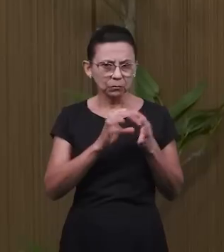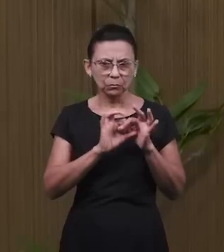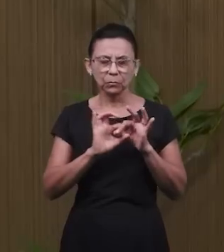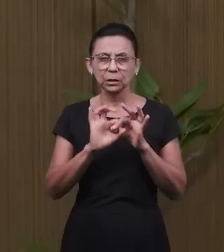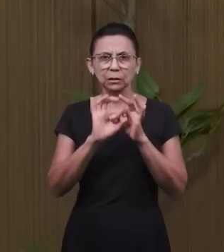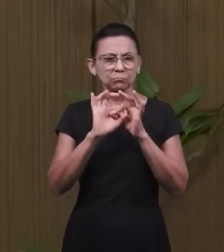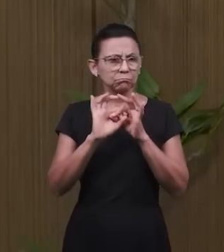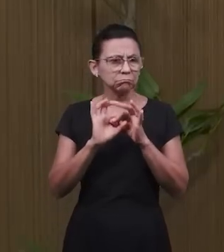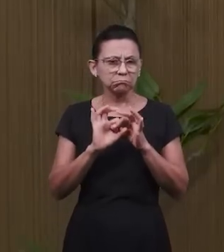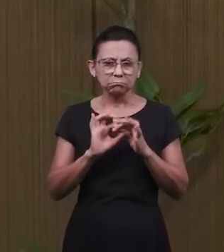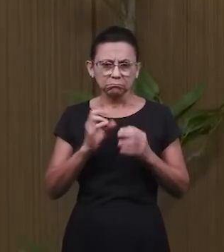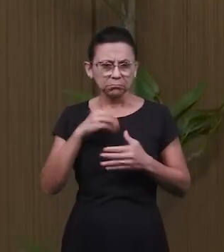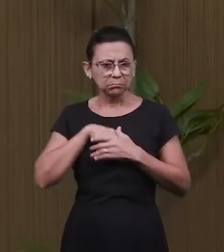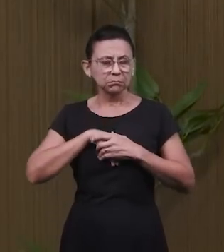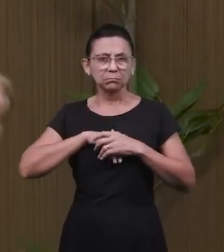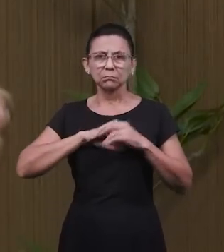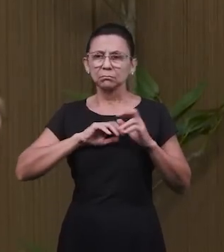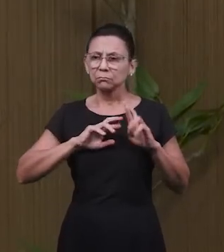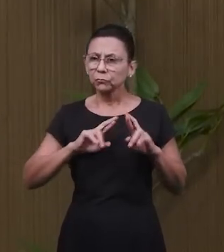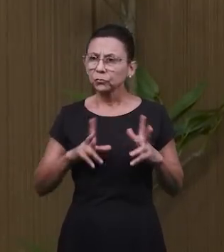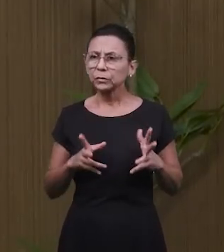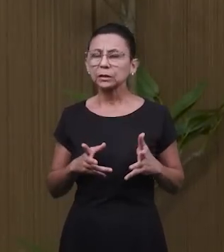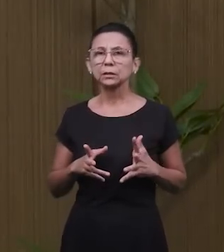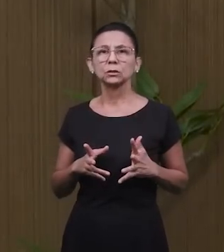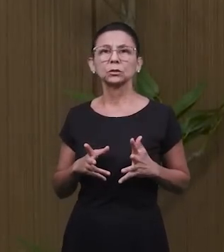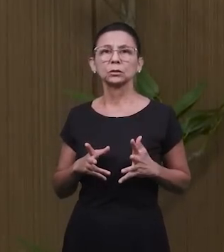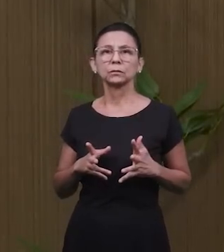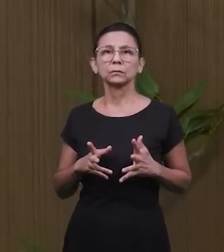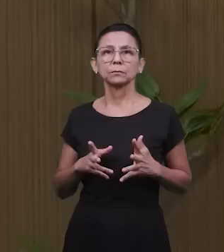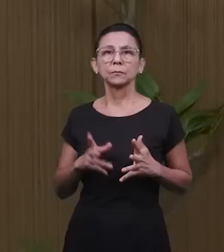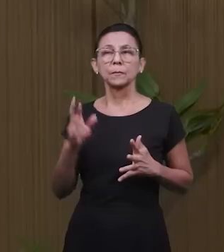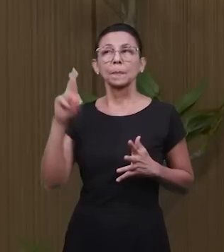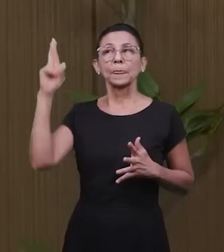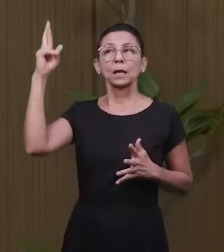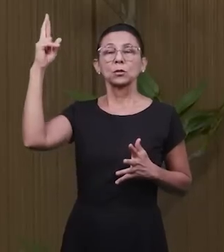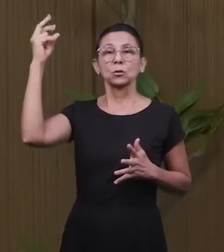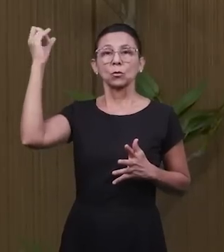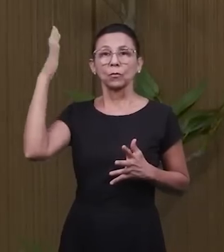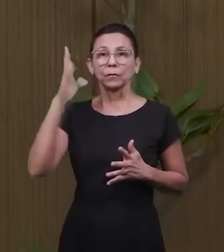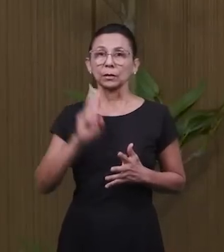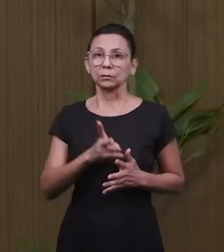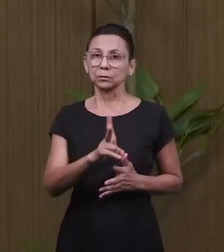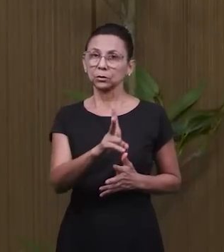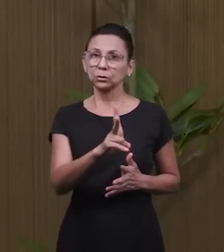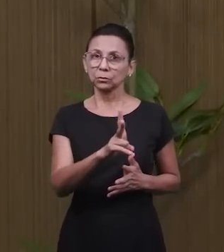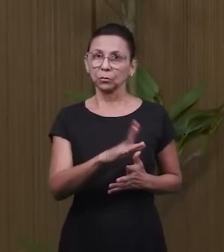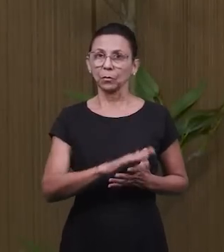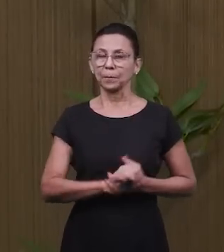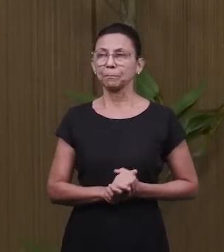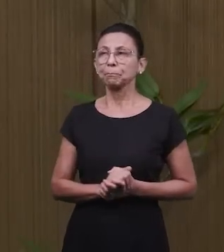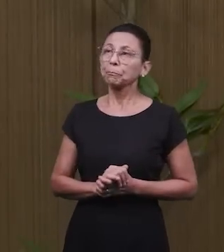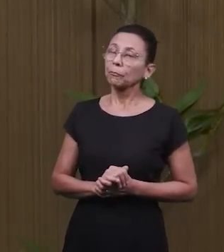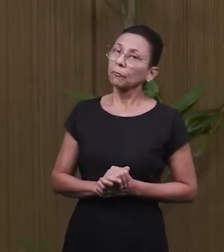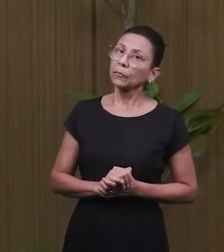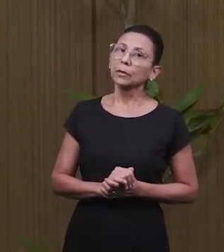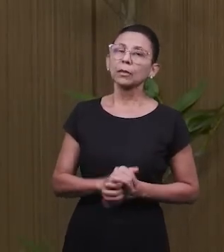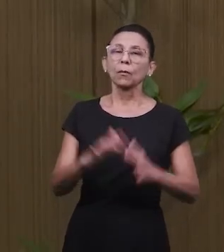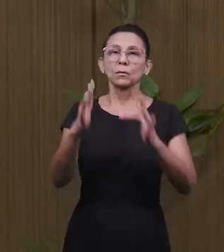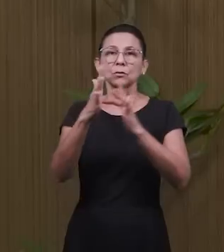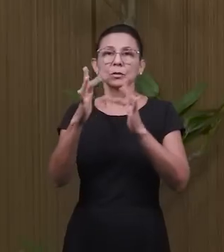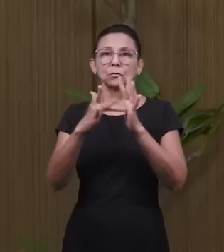você. Então, Jesus é a luz do mundo. Você vai andar nesta luz.